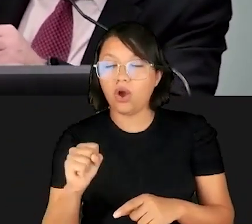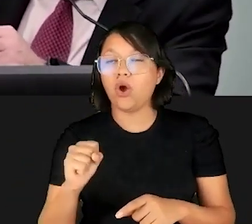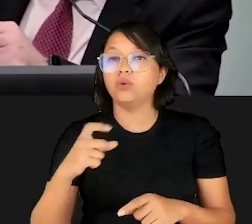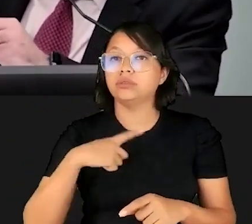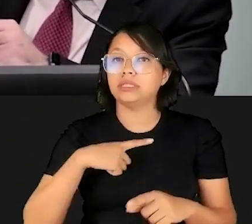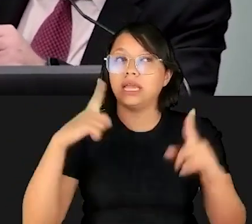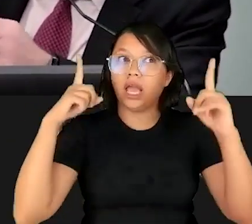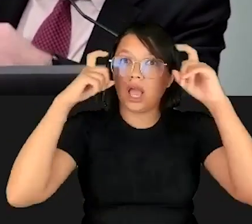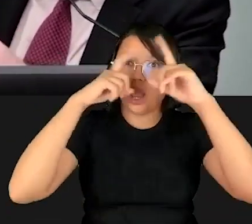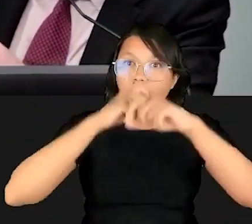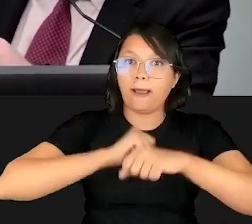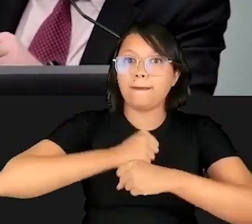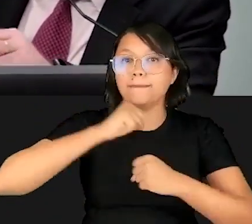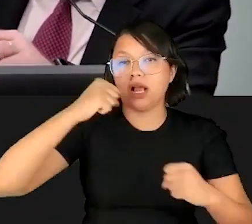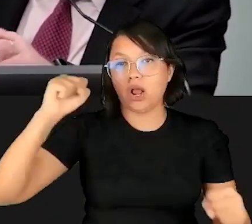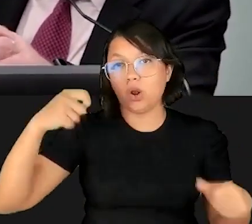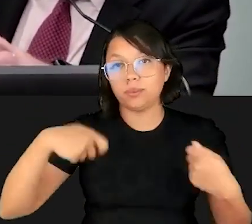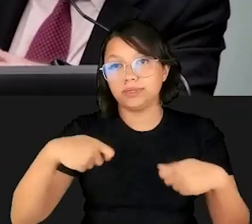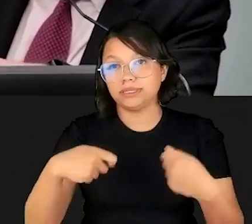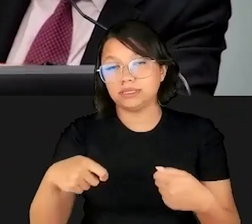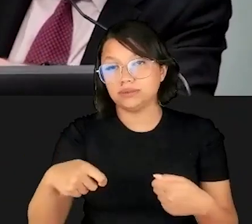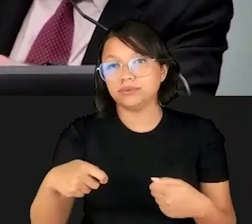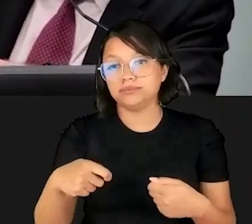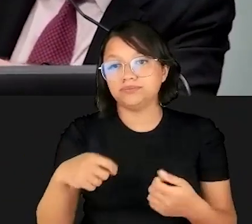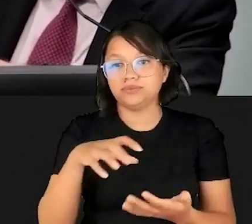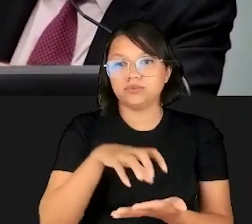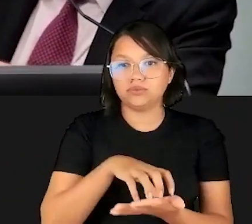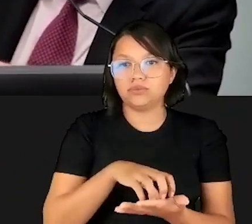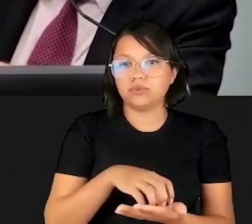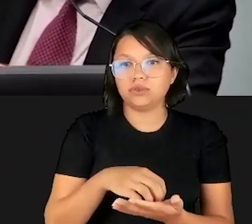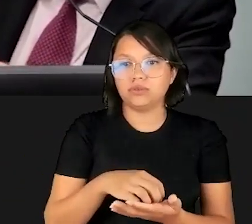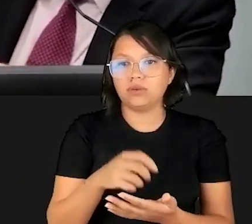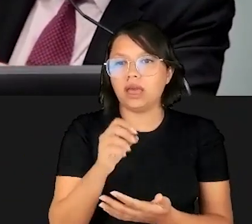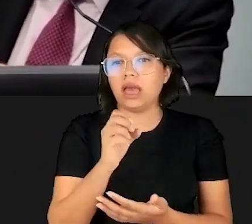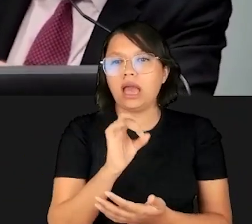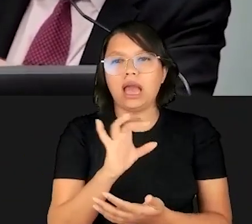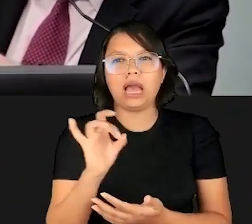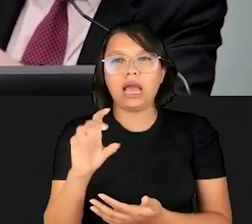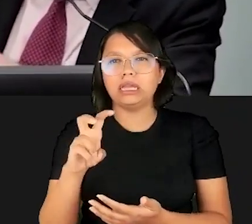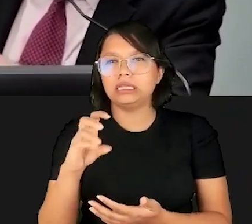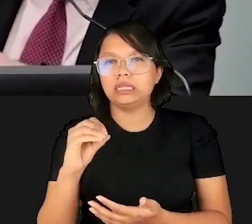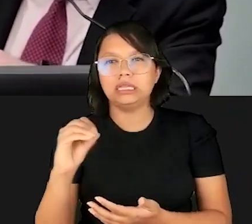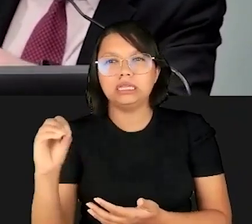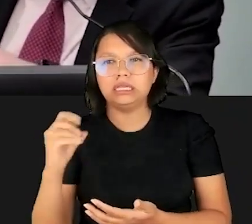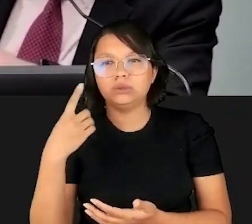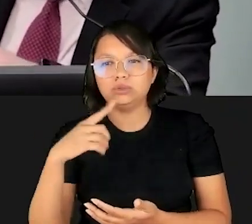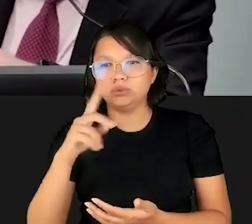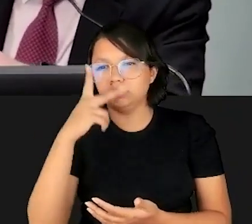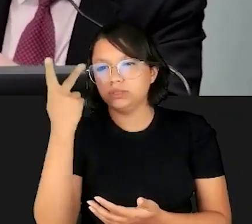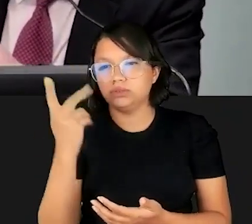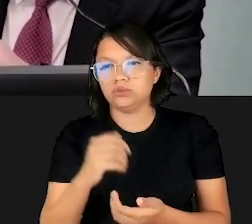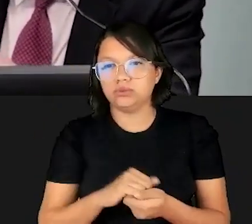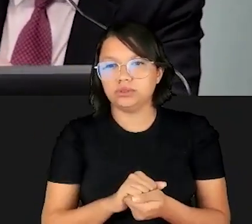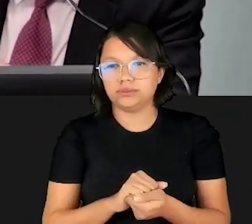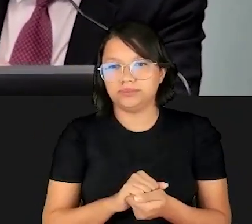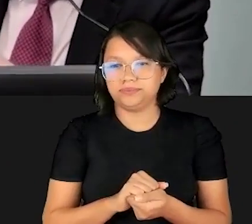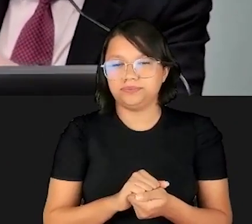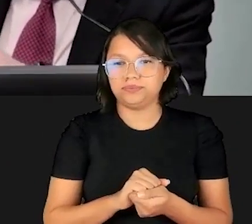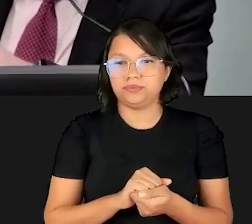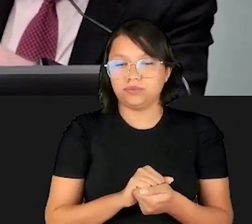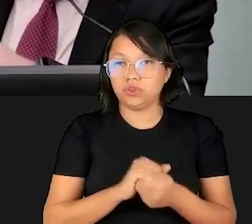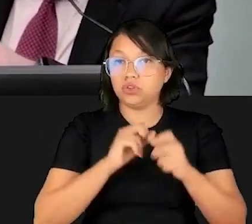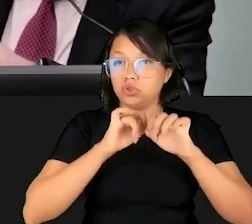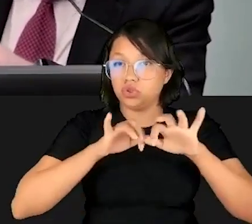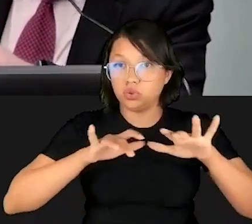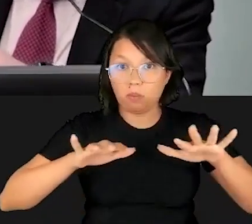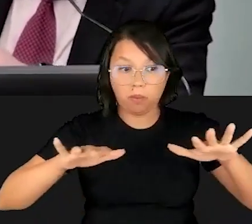500 mil habitantes no Brasil. Então, seria alguma coisa acima de 400 e poucos UNACONs e CACONs bem distribuídos para